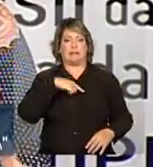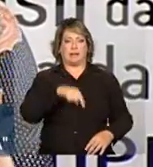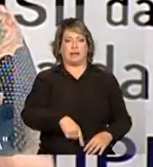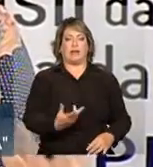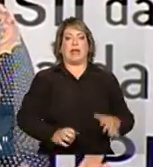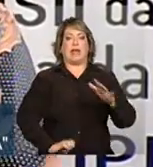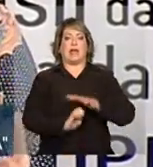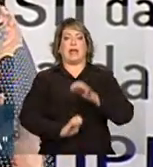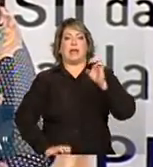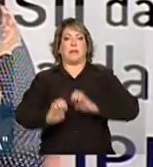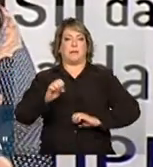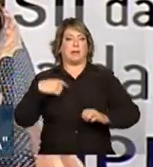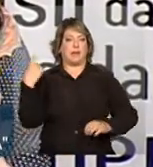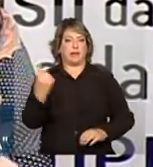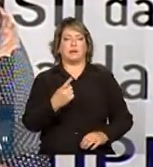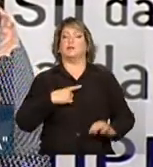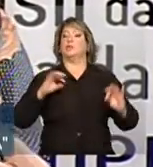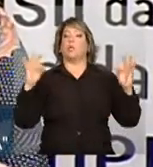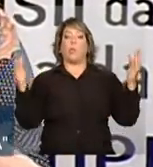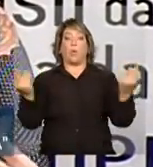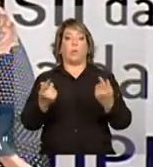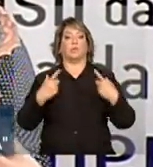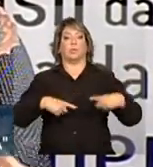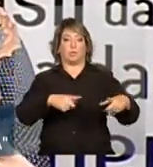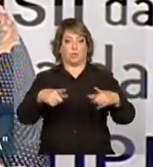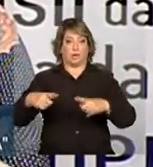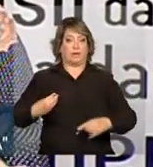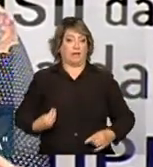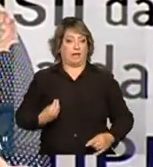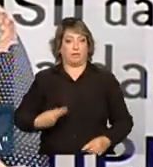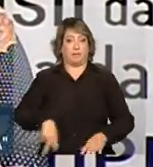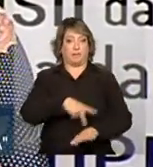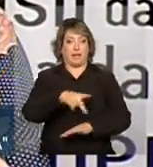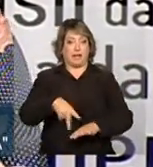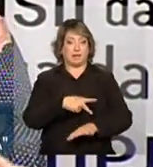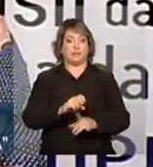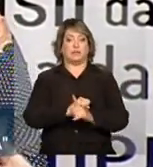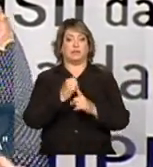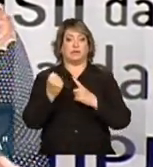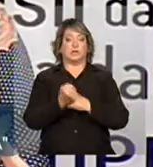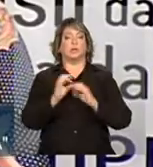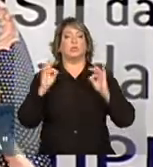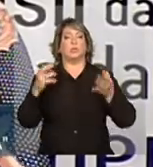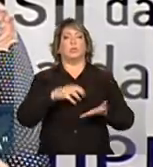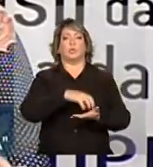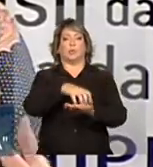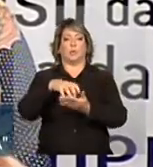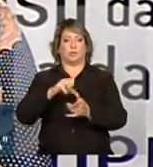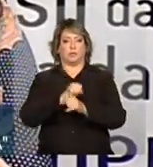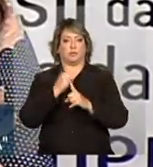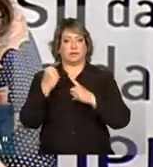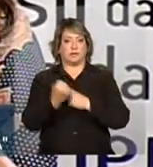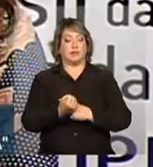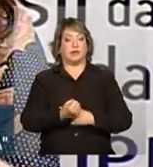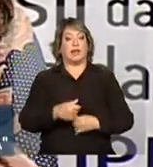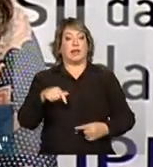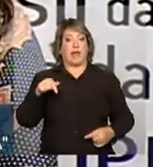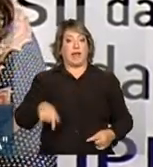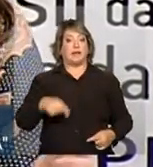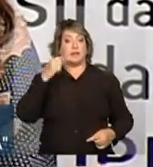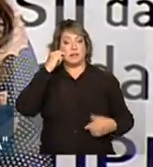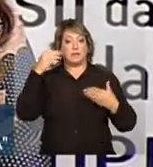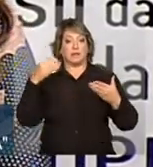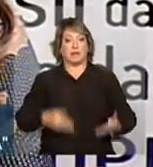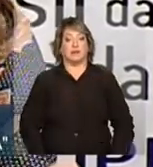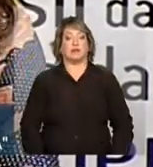em todos os lugares, né, da vida do país, da sociedade, todas as organizações da sociedade, essa presença não